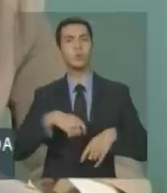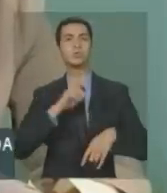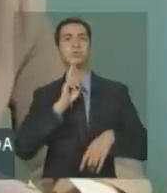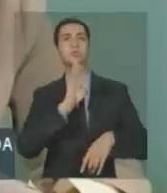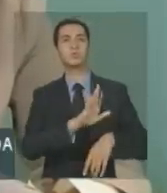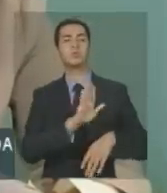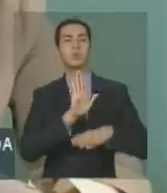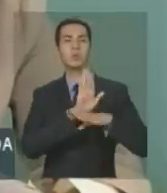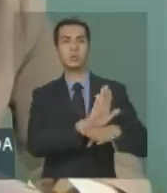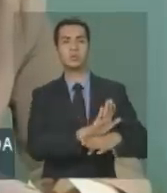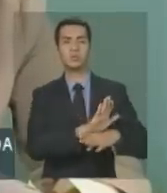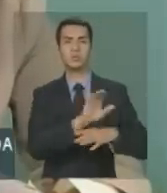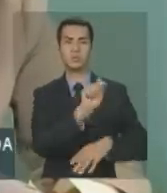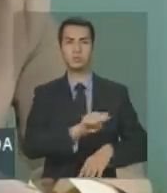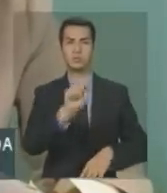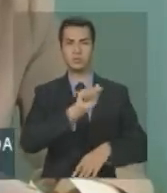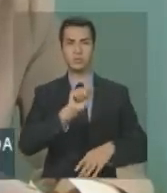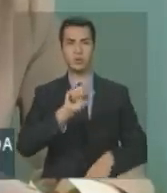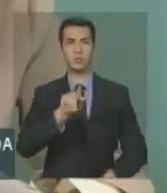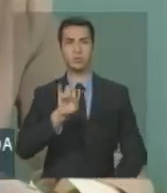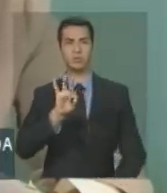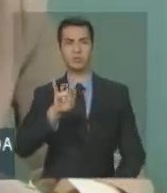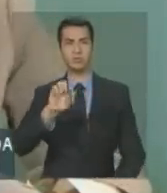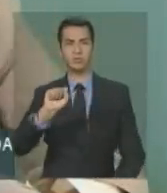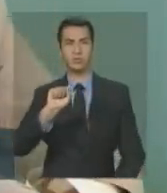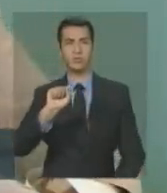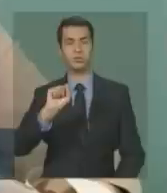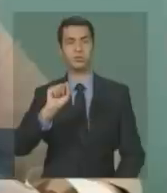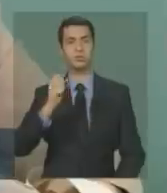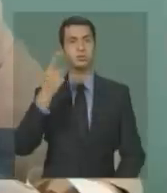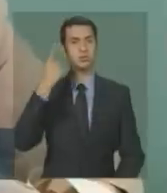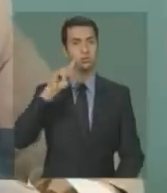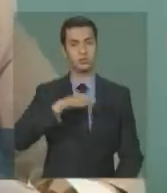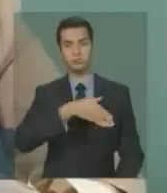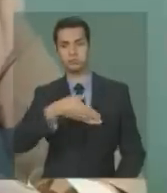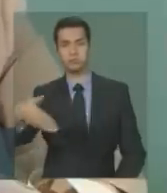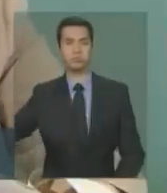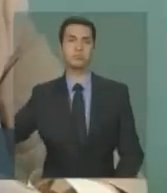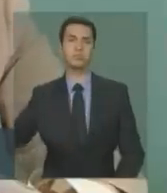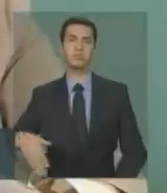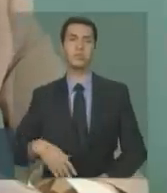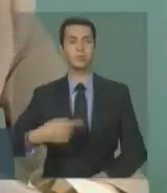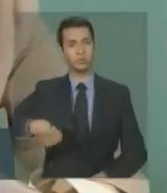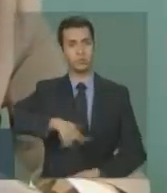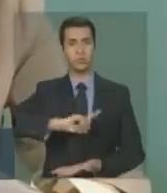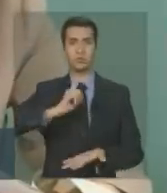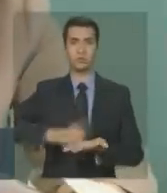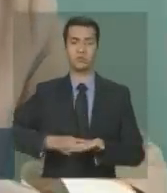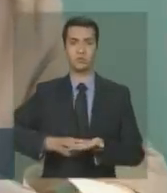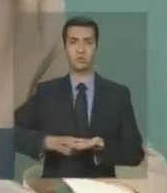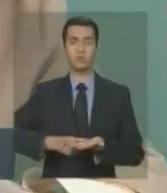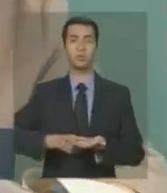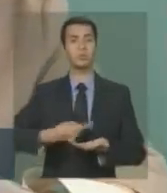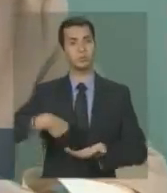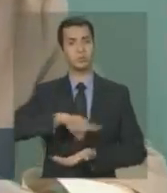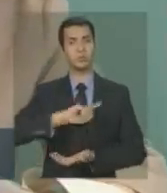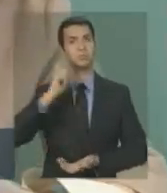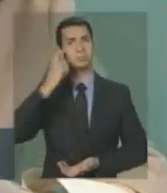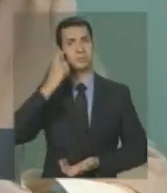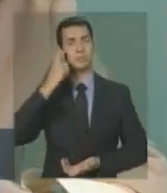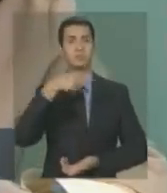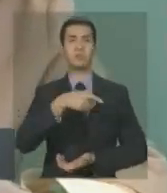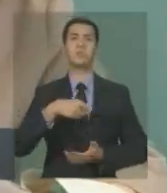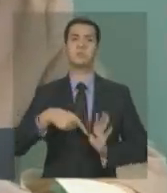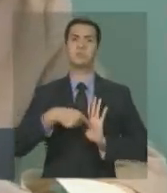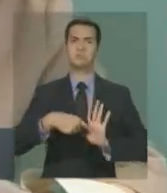autistas nos próximos dias então é um compromisso que nós já Assumimos de público e consideramos que Essas manifestações são importantes